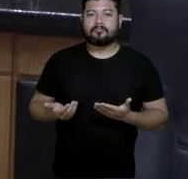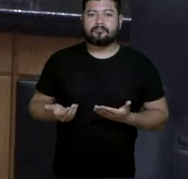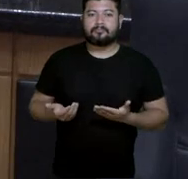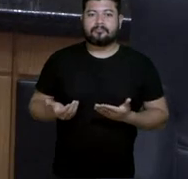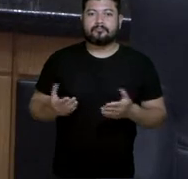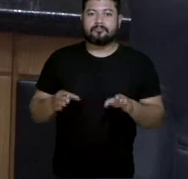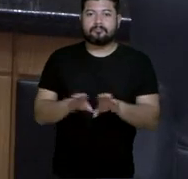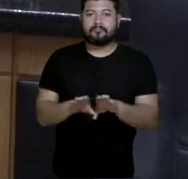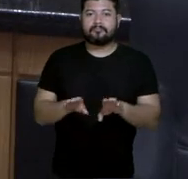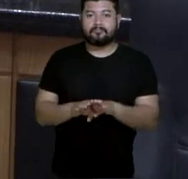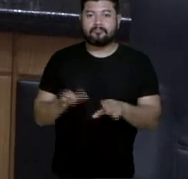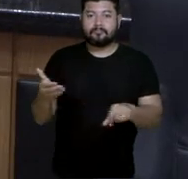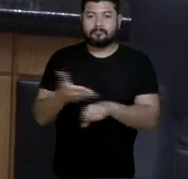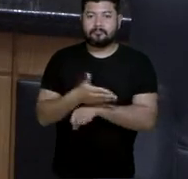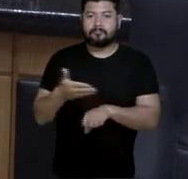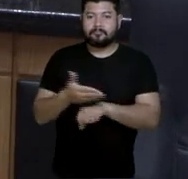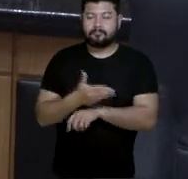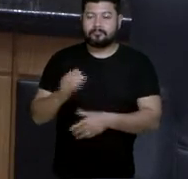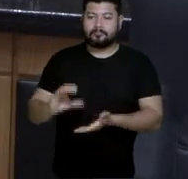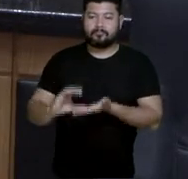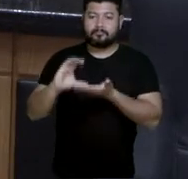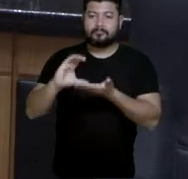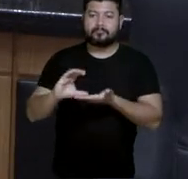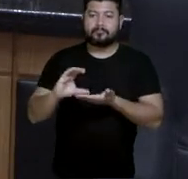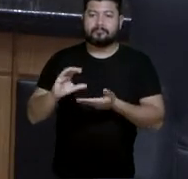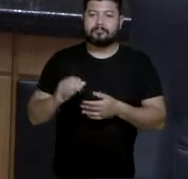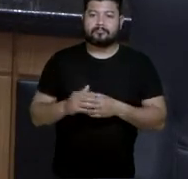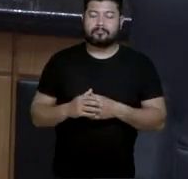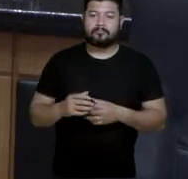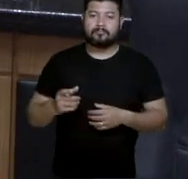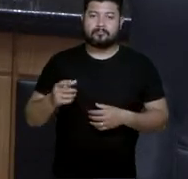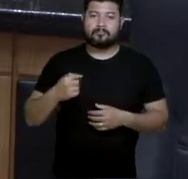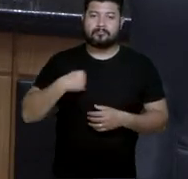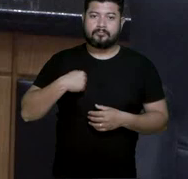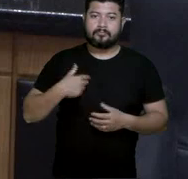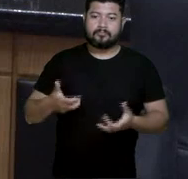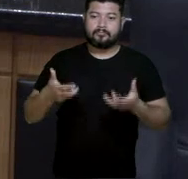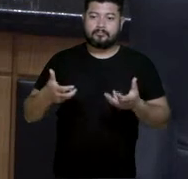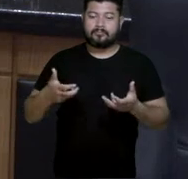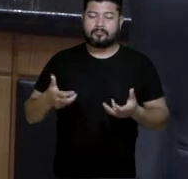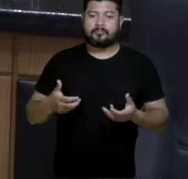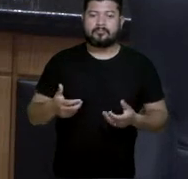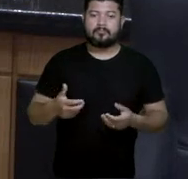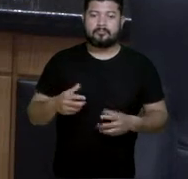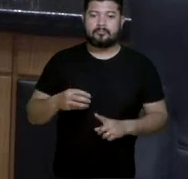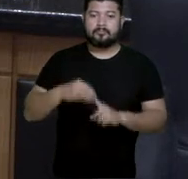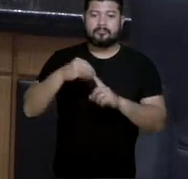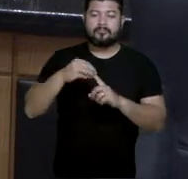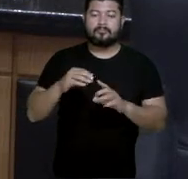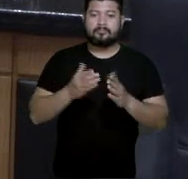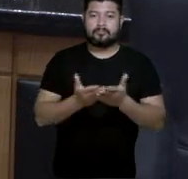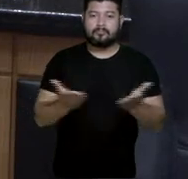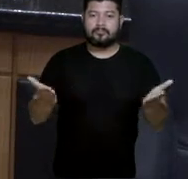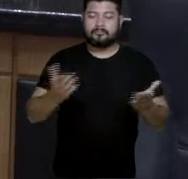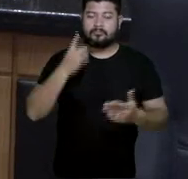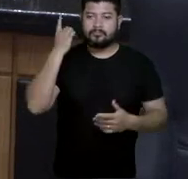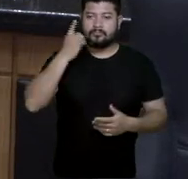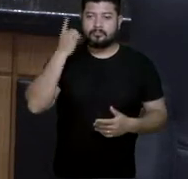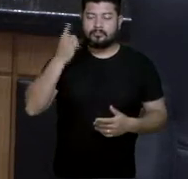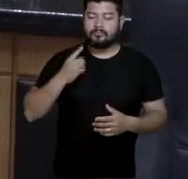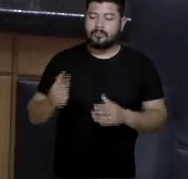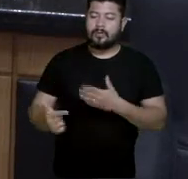também pela participação do Conselho. E eu quero destacar aqui aos nobres deputados qual que é o papel do